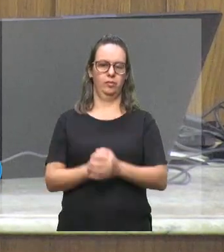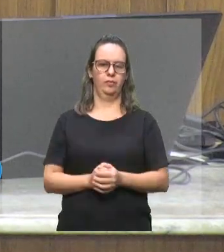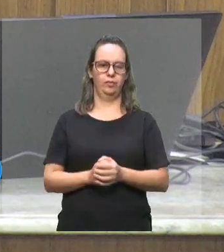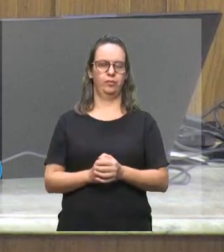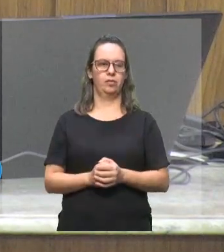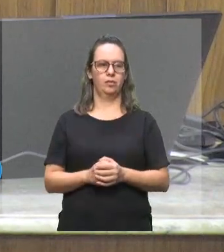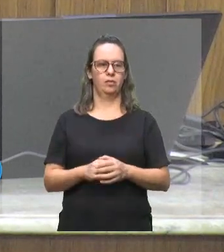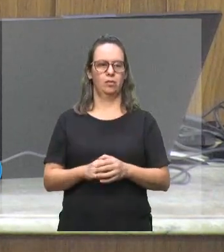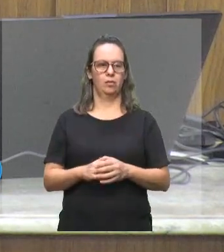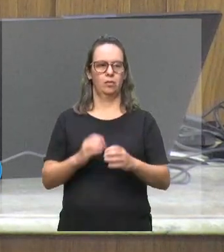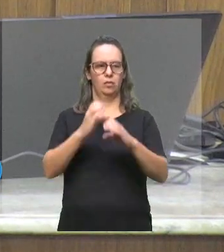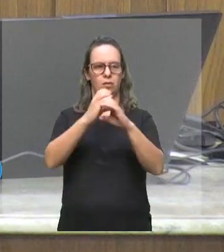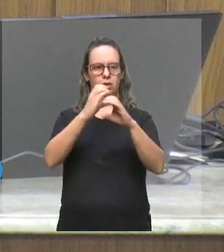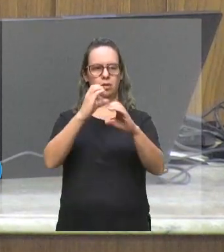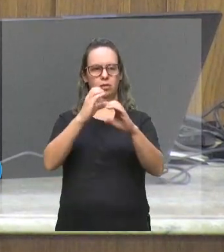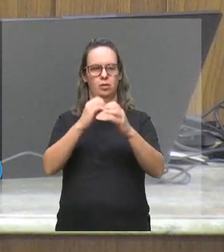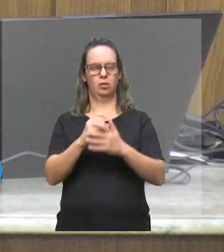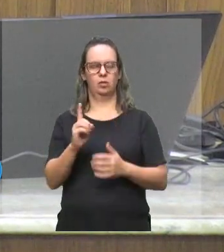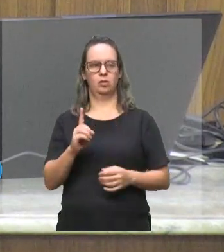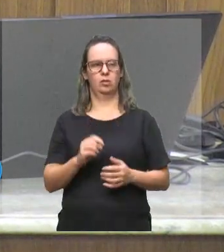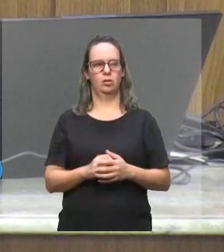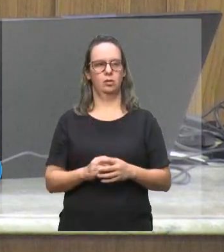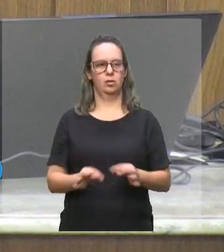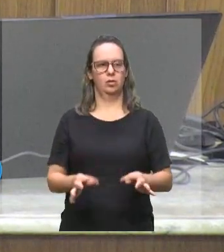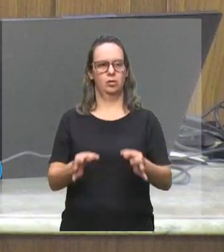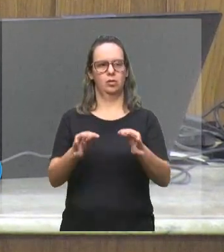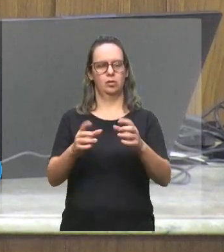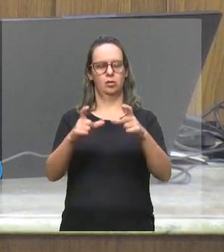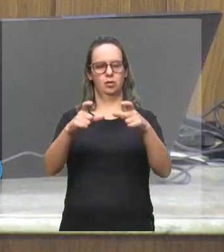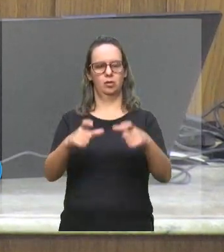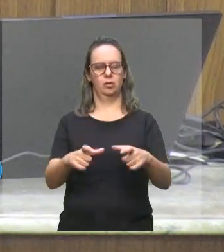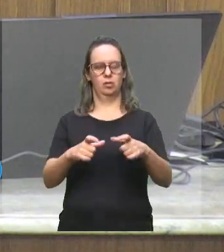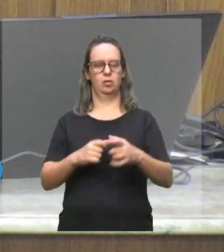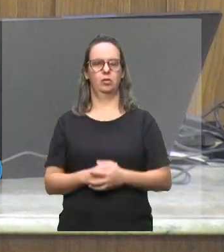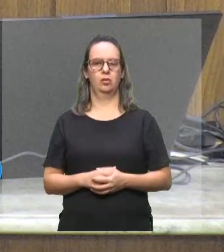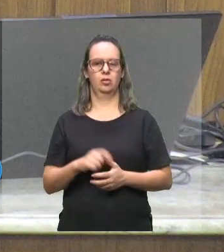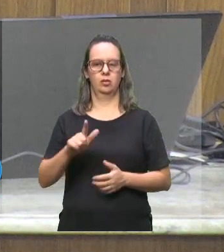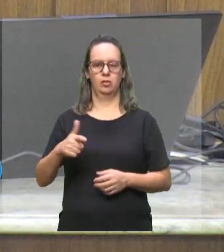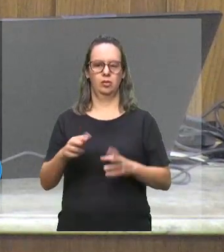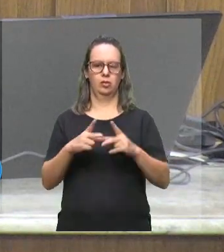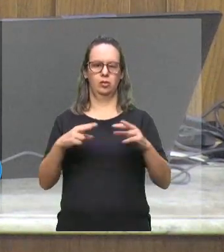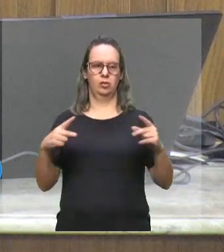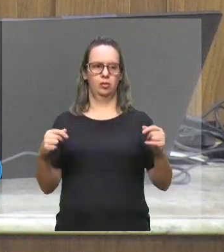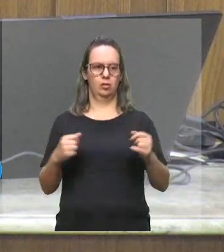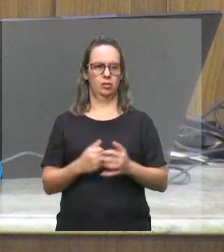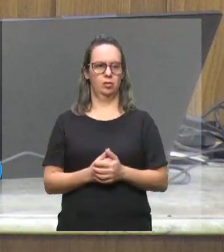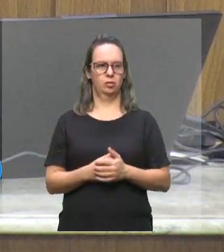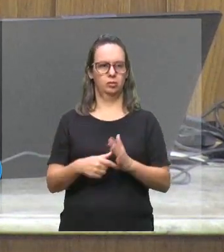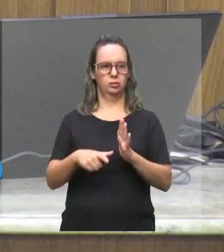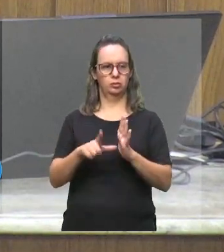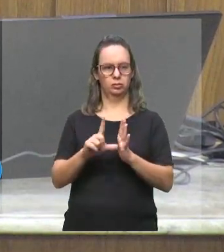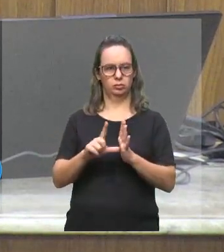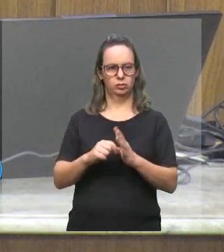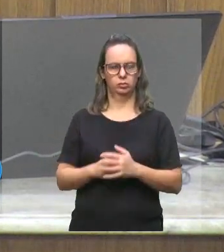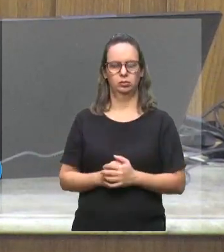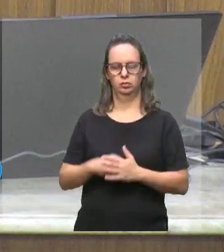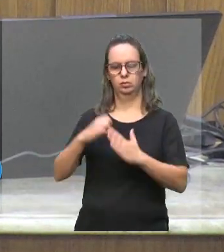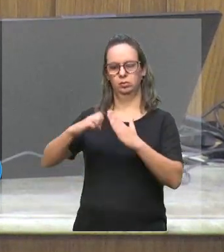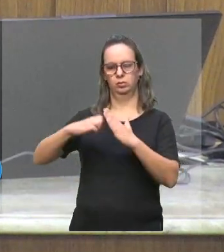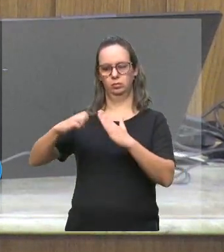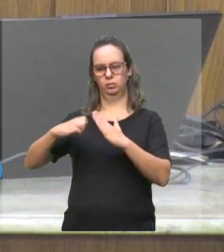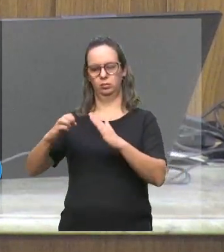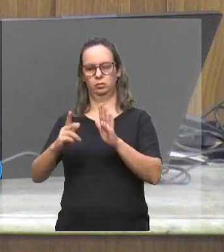e à extensão tecnológica em ambientes produtivos no município da outras providências. Mas antes, há uma emenda